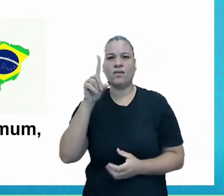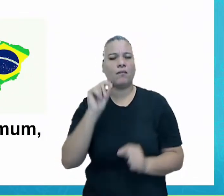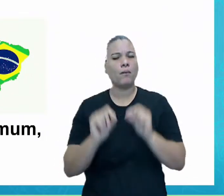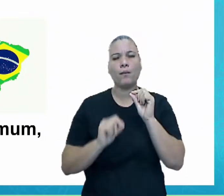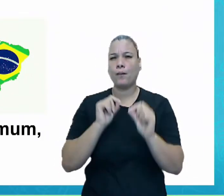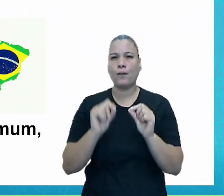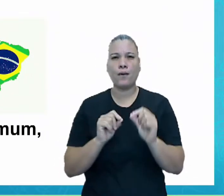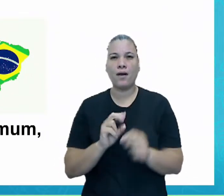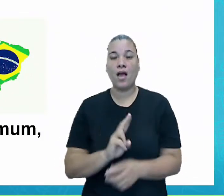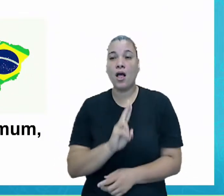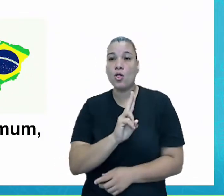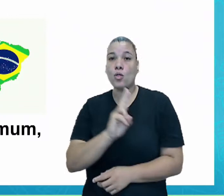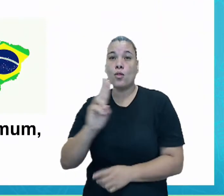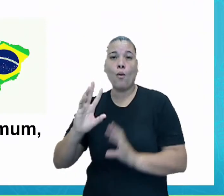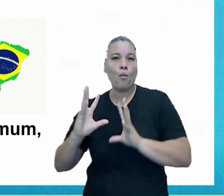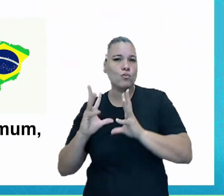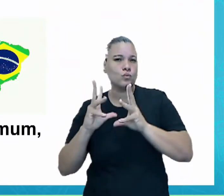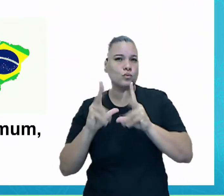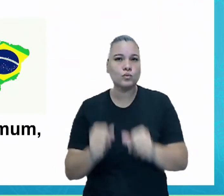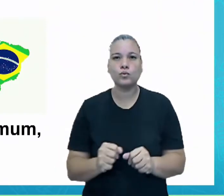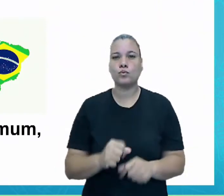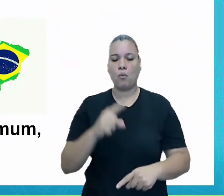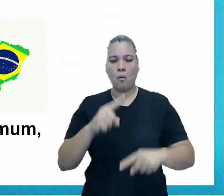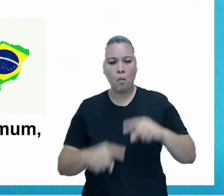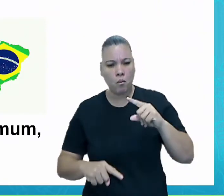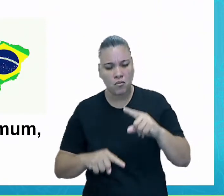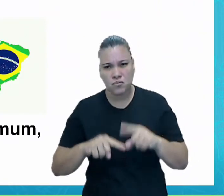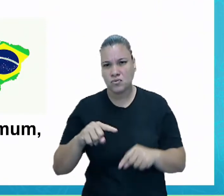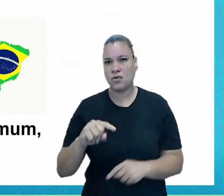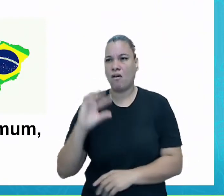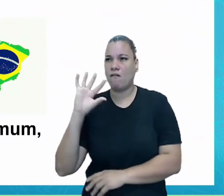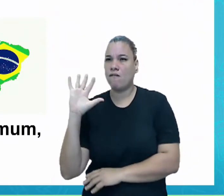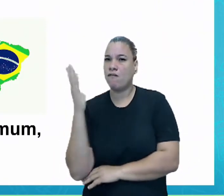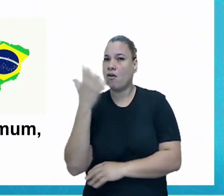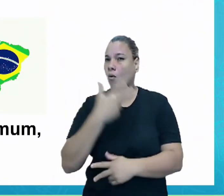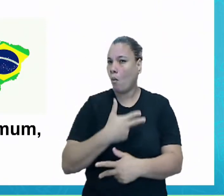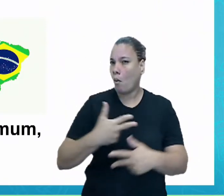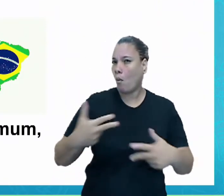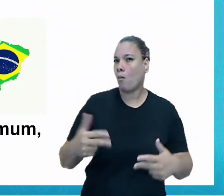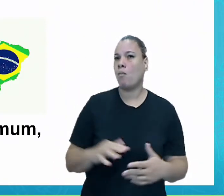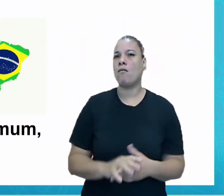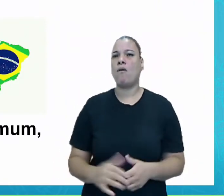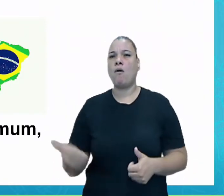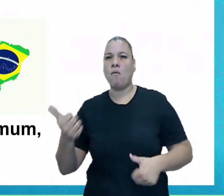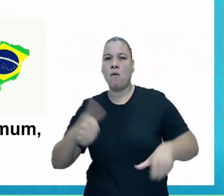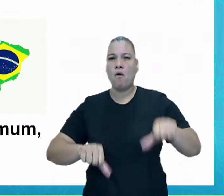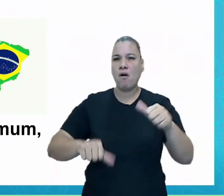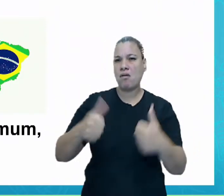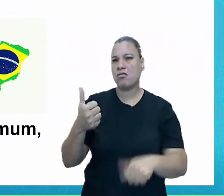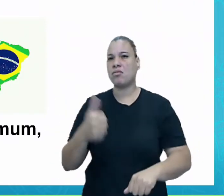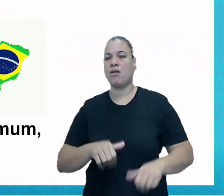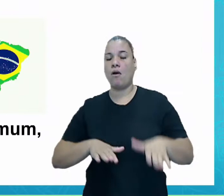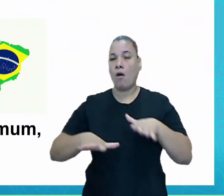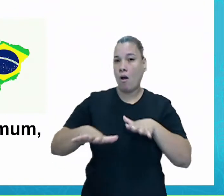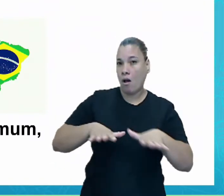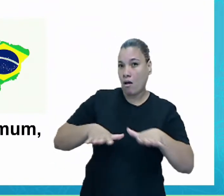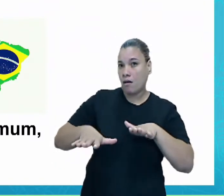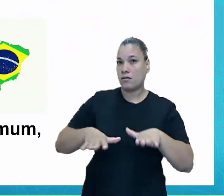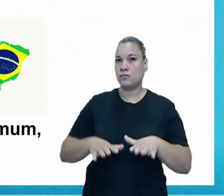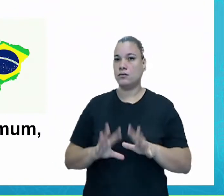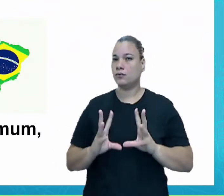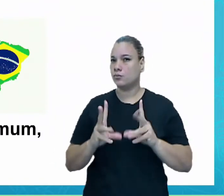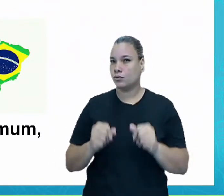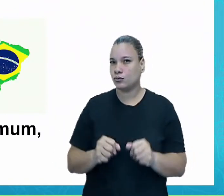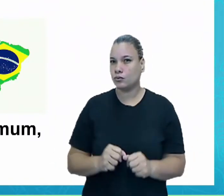em geral. Desde objetos, fenômenos, lugares, qualidades, ações. Então, um exemplo.